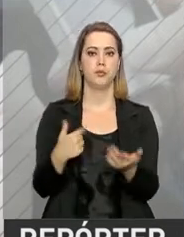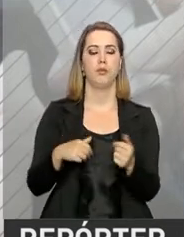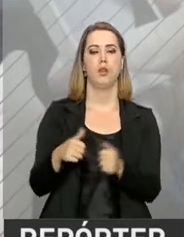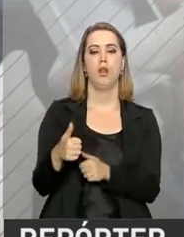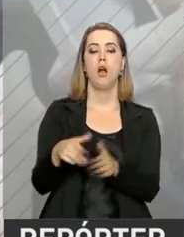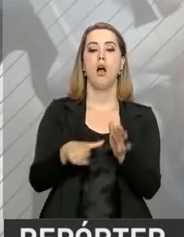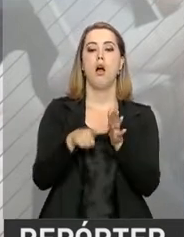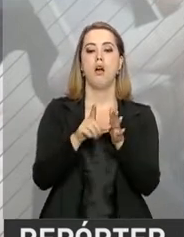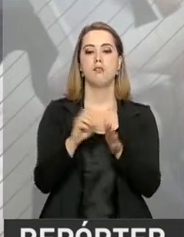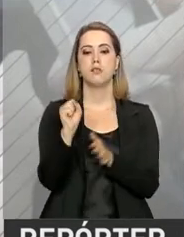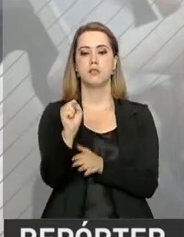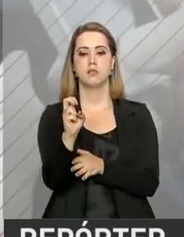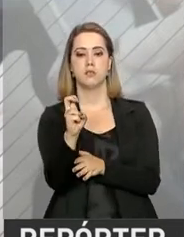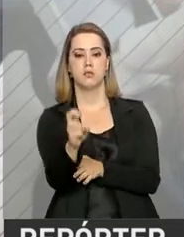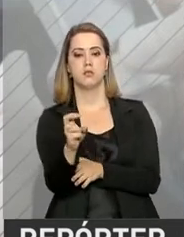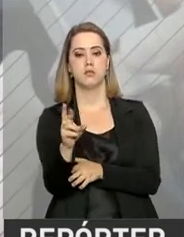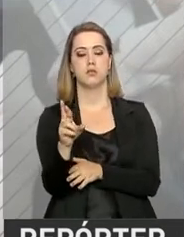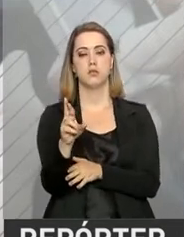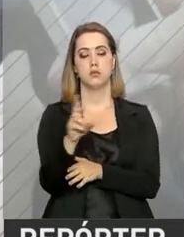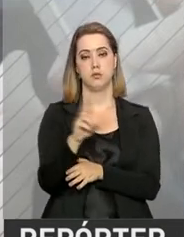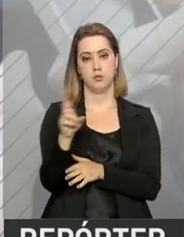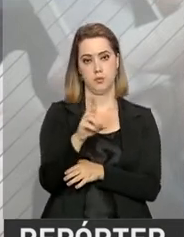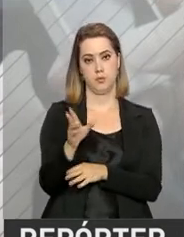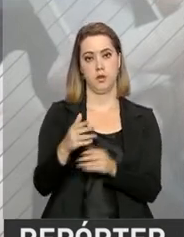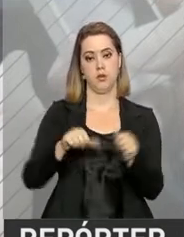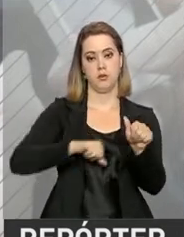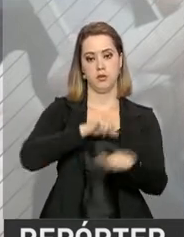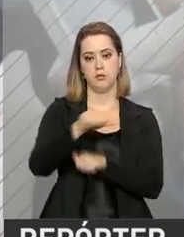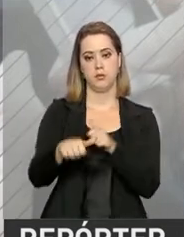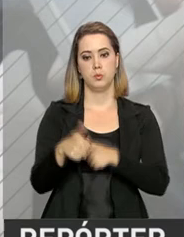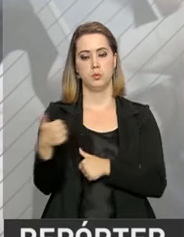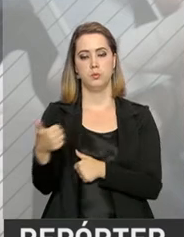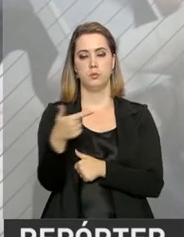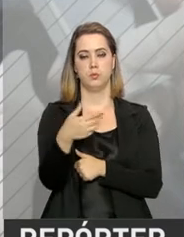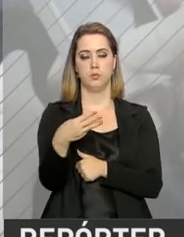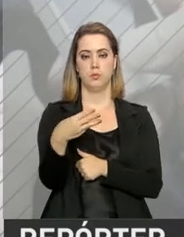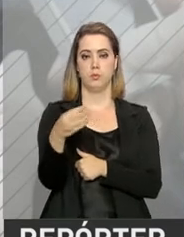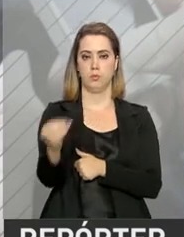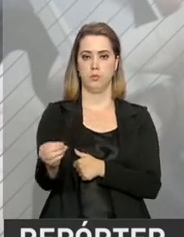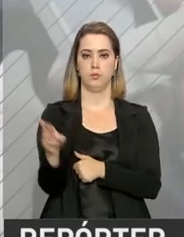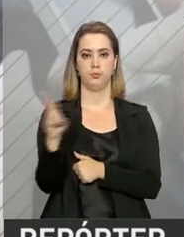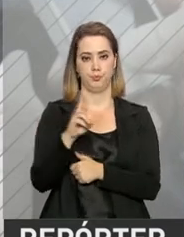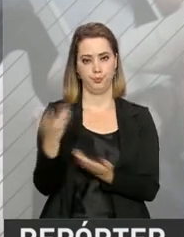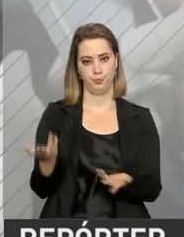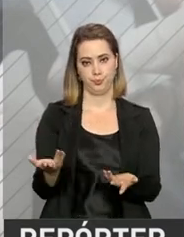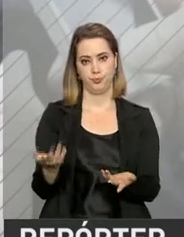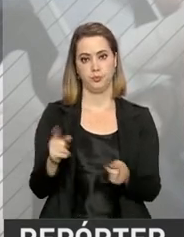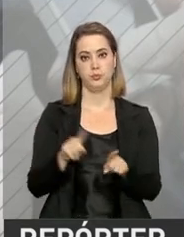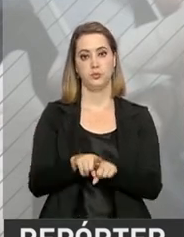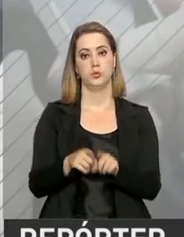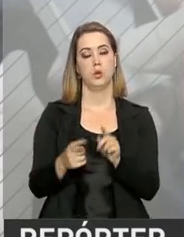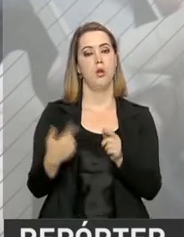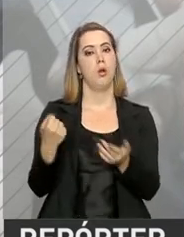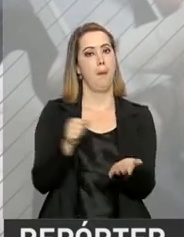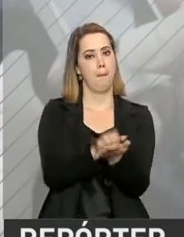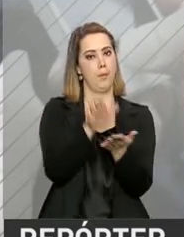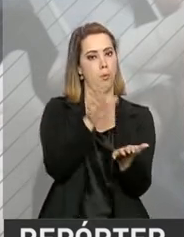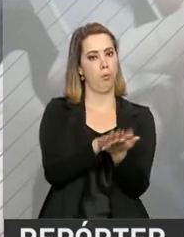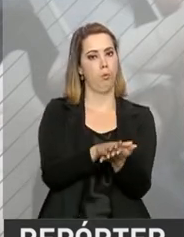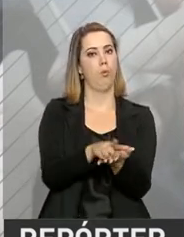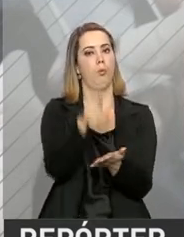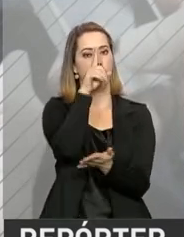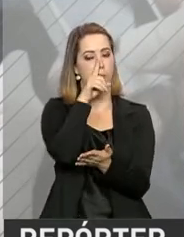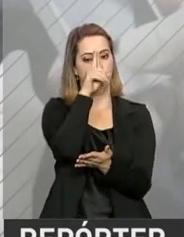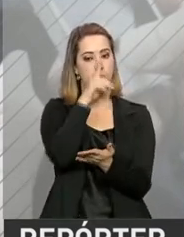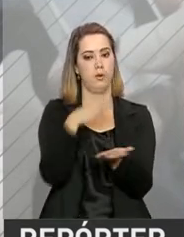de 85 reais e treze centavos para 130 reais e dezesseis centavos já as multas consideradas graves